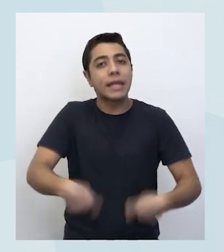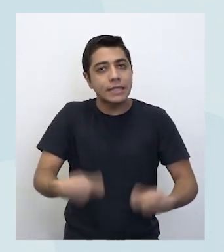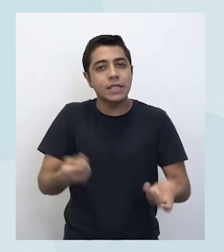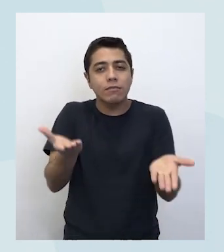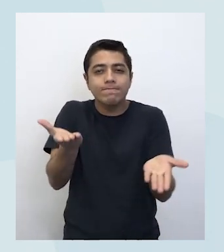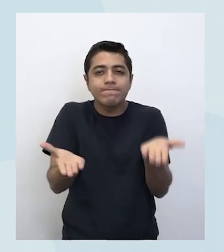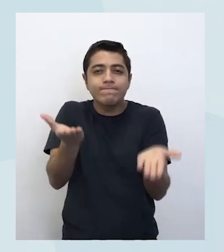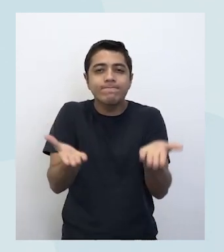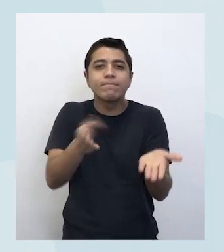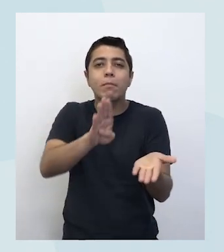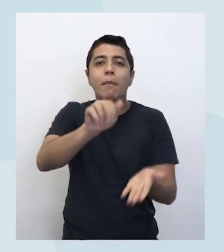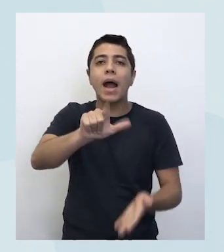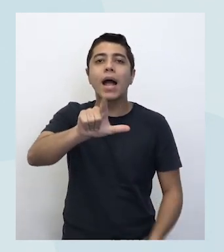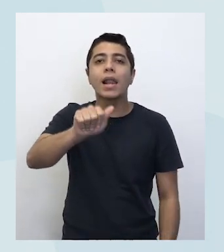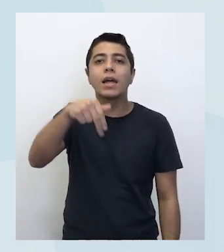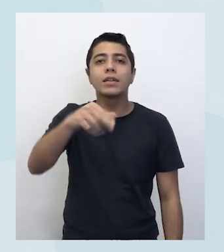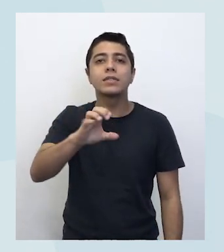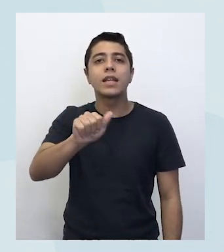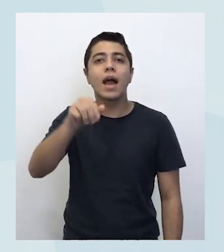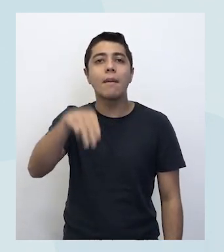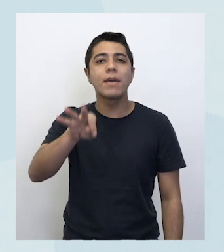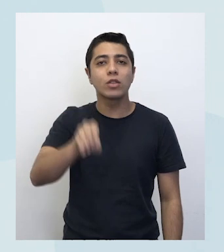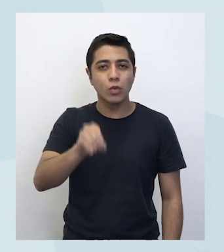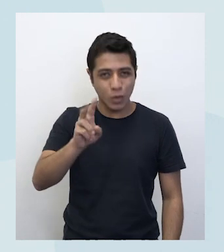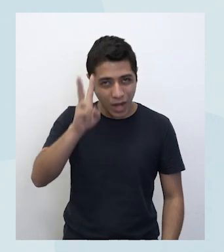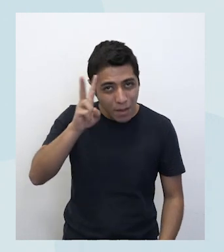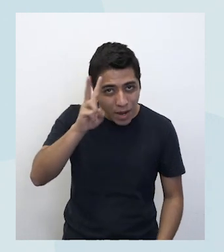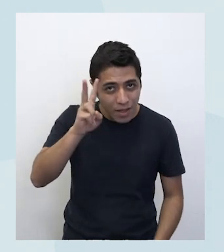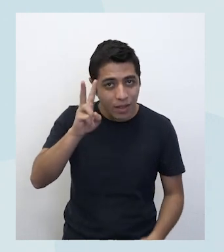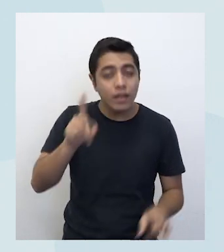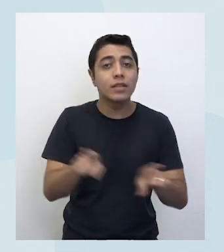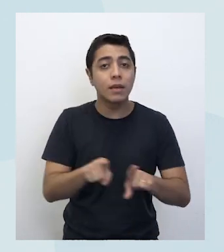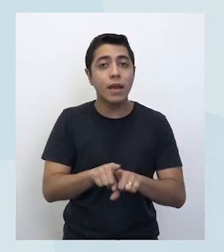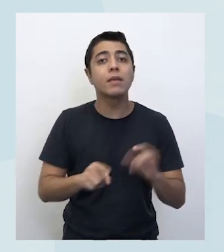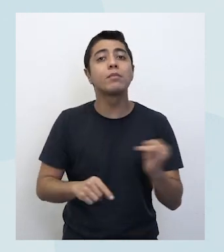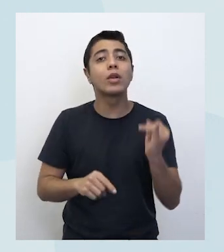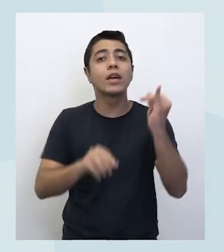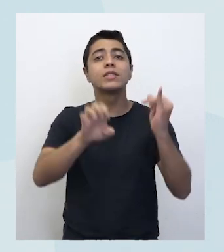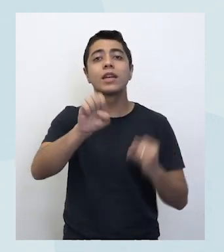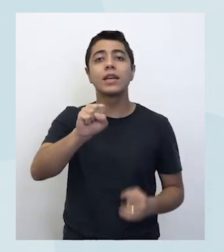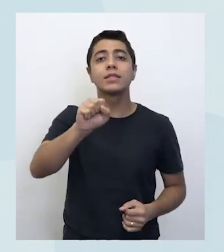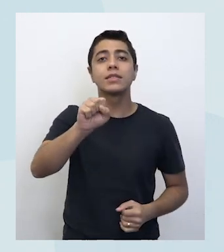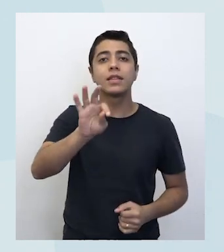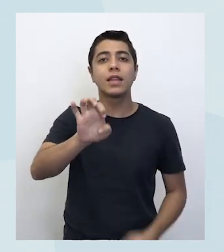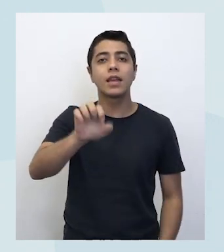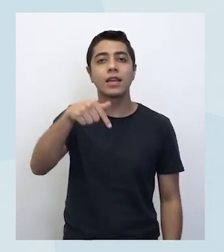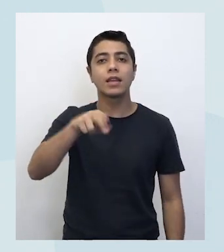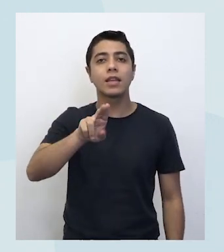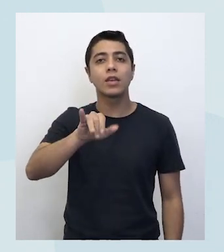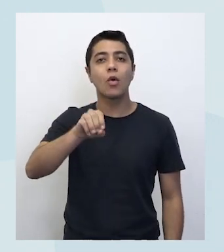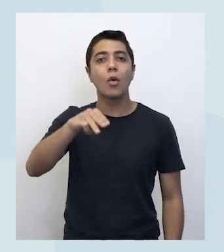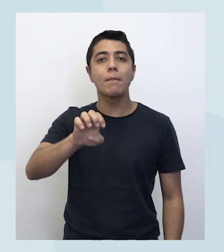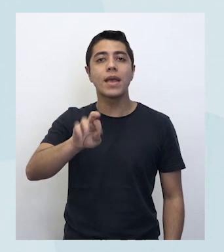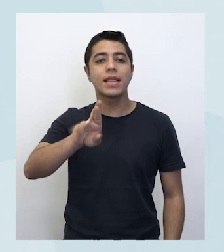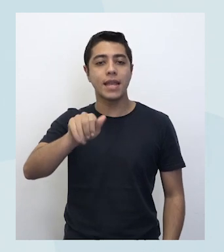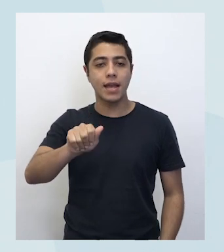estequiométricos, lembram disso? Então, o Azinho é a estequiometria do meu componente A, o Bzinho é a minha